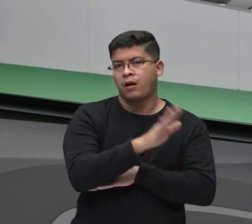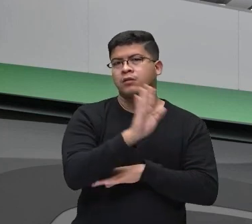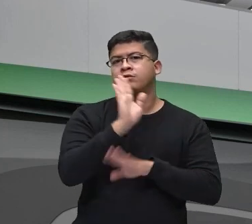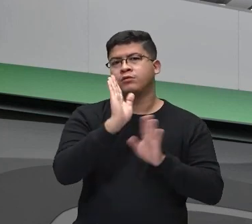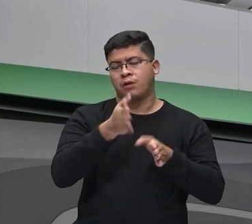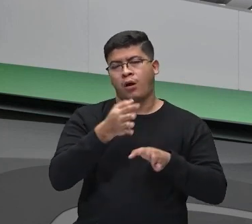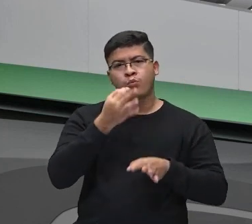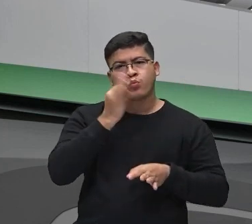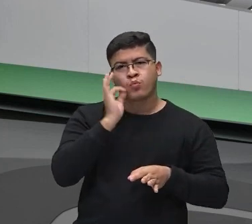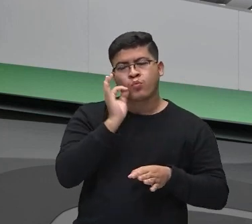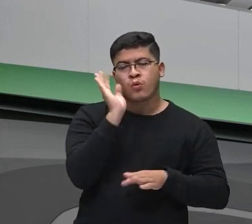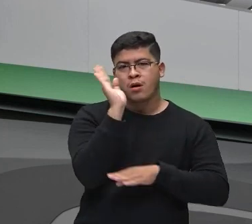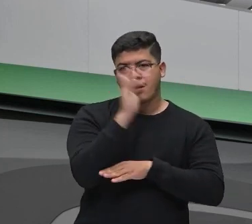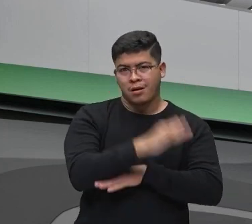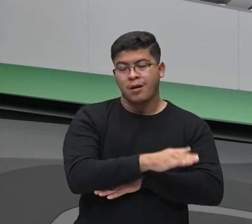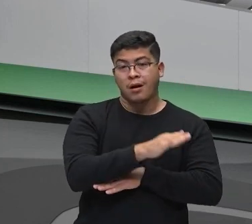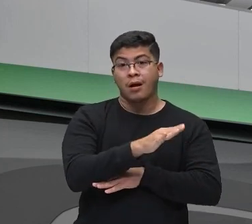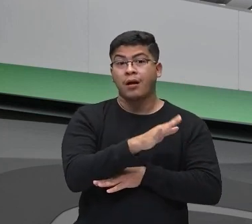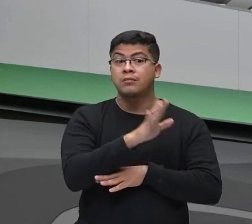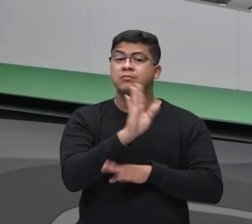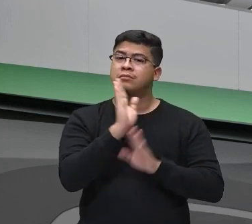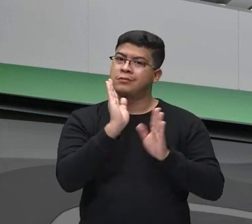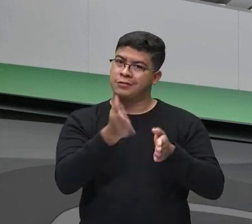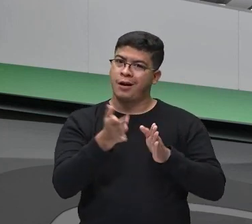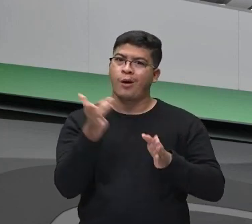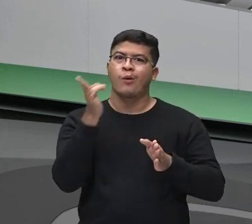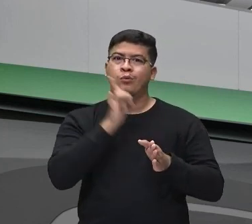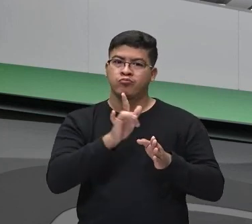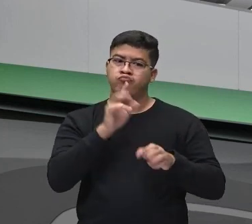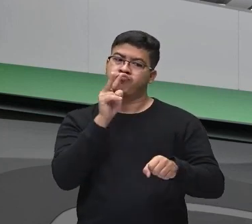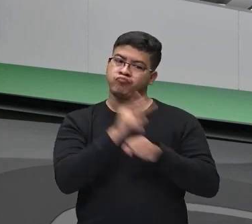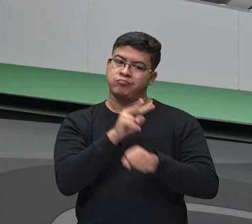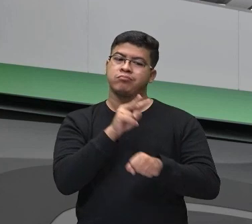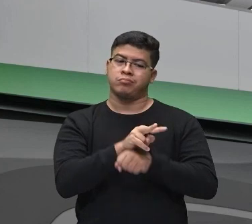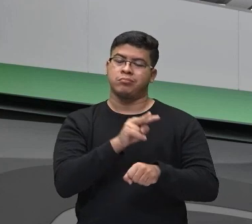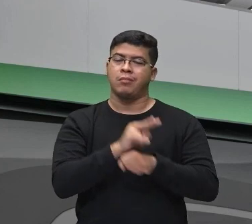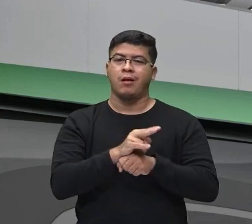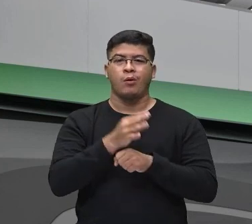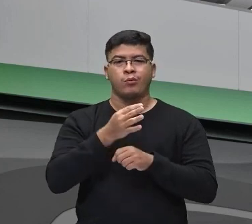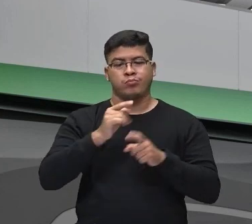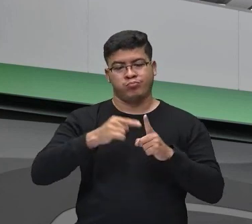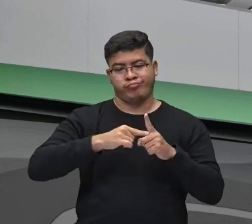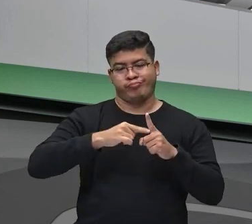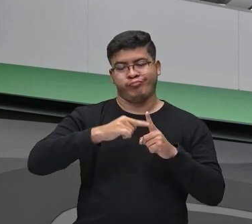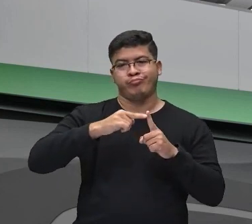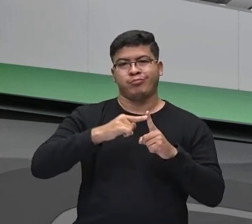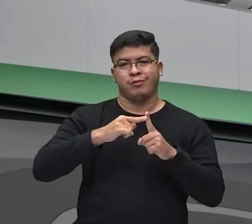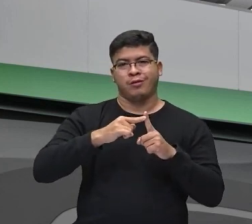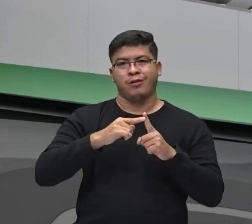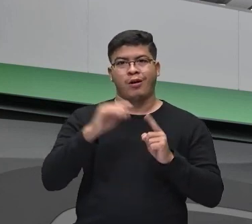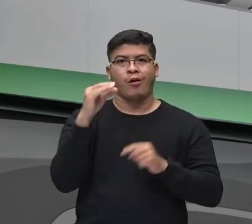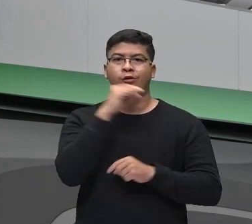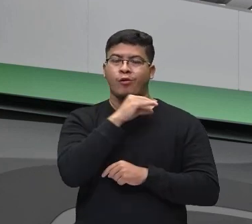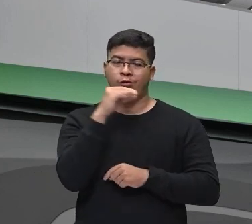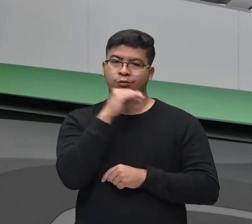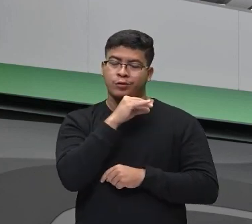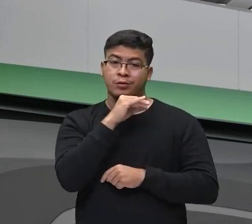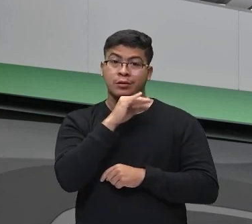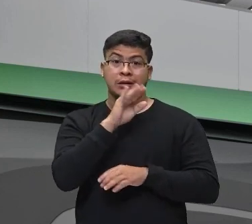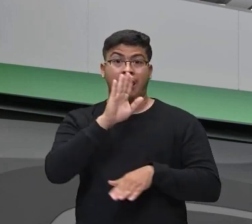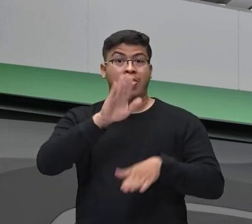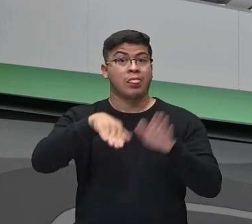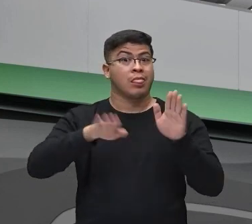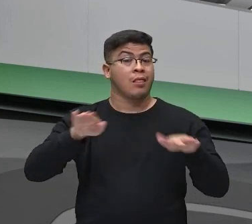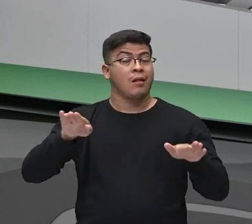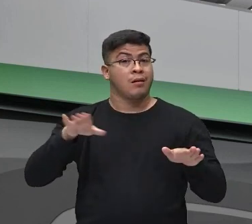da tarde, até o entardecer, consegue segurar aquela temperatura com o café quente. E